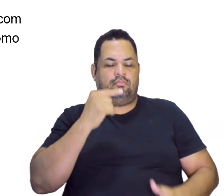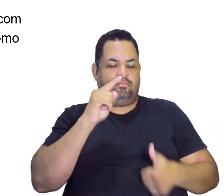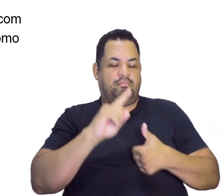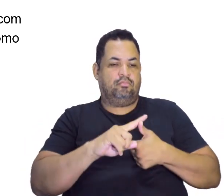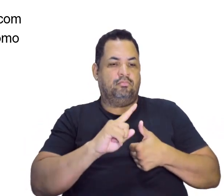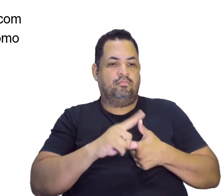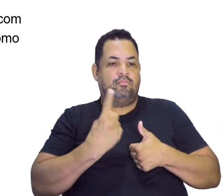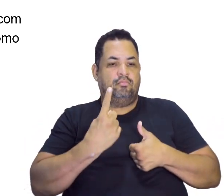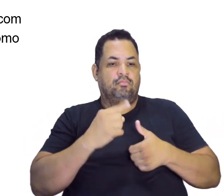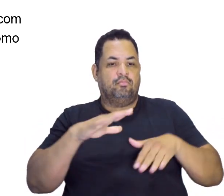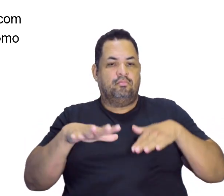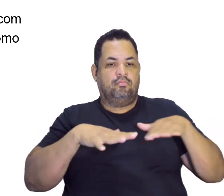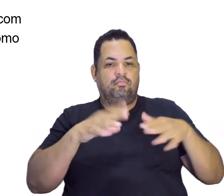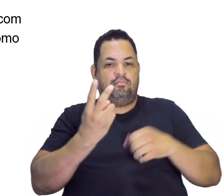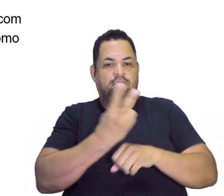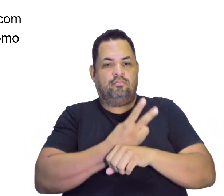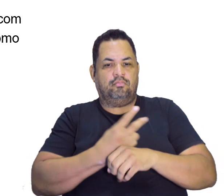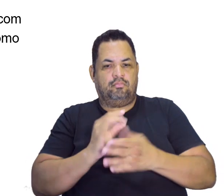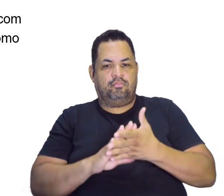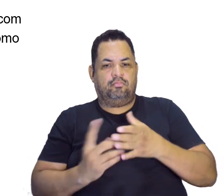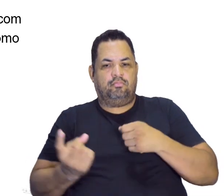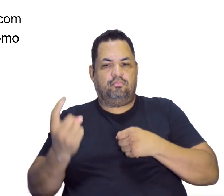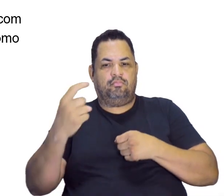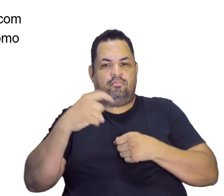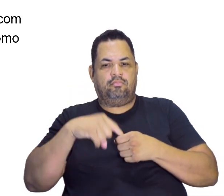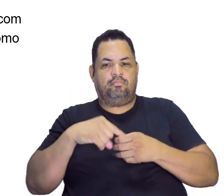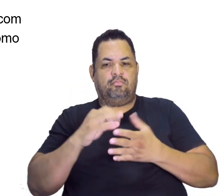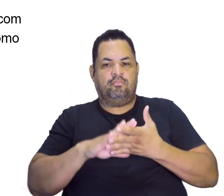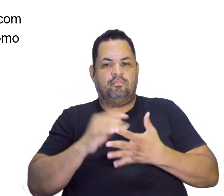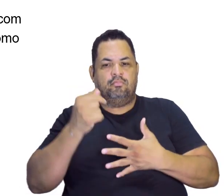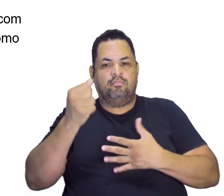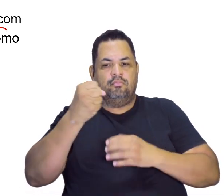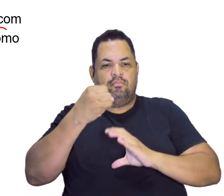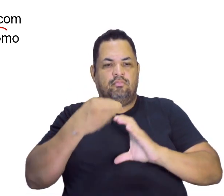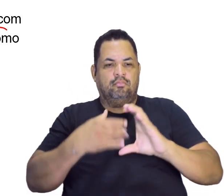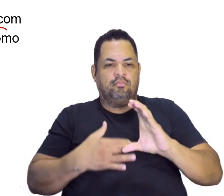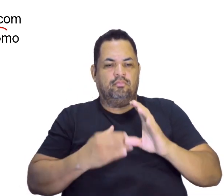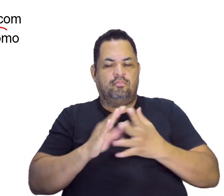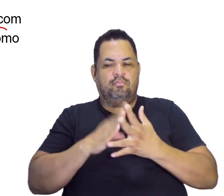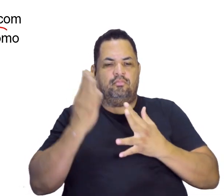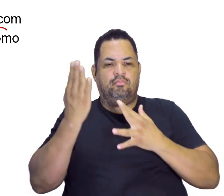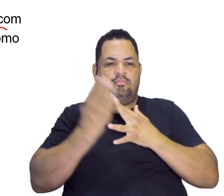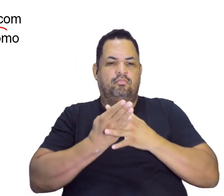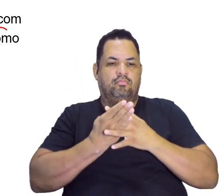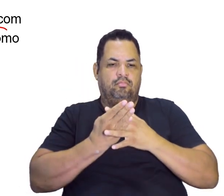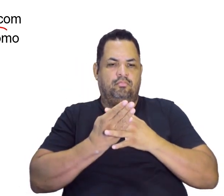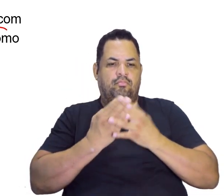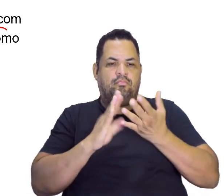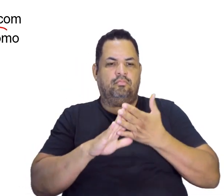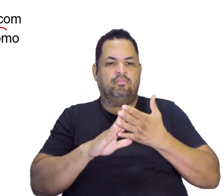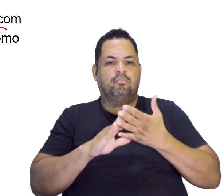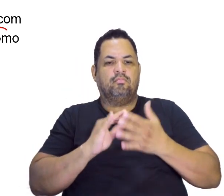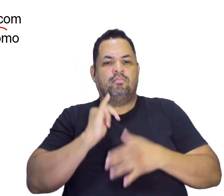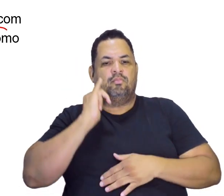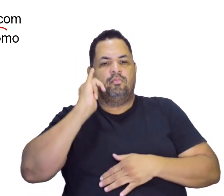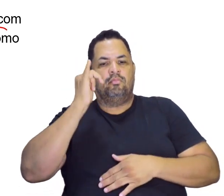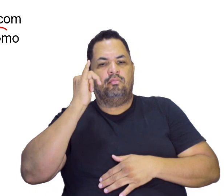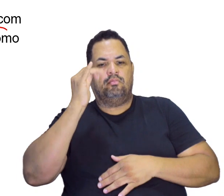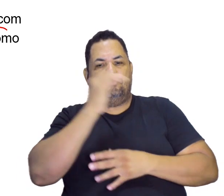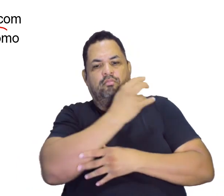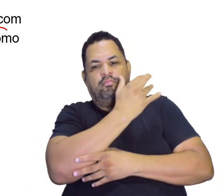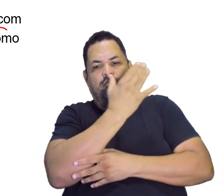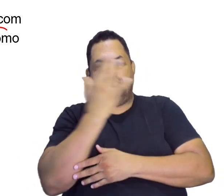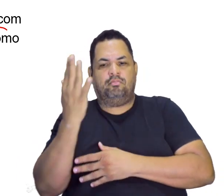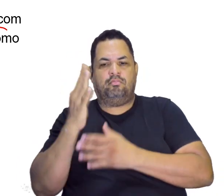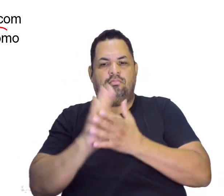O movimento modernista buscava resgatar alguns pontos em comum com o barroco, como os contos